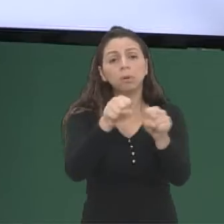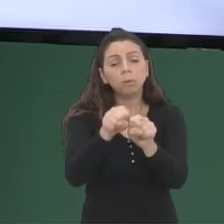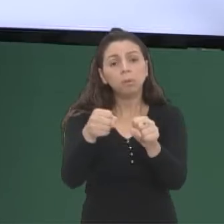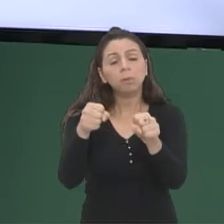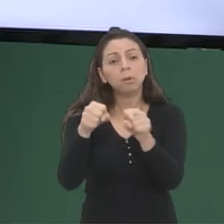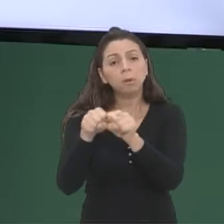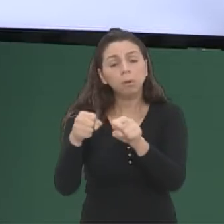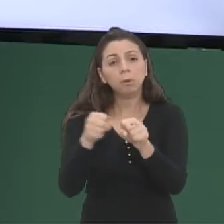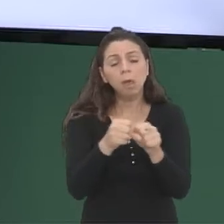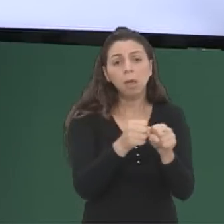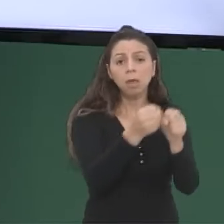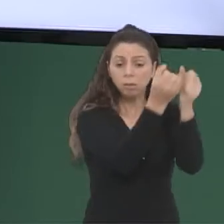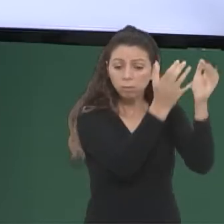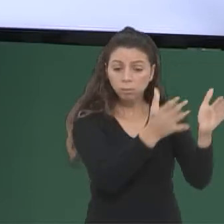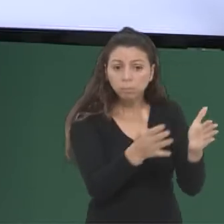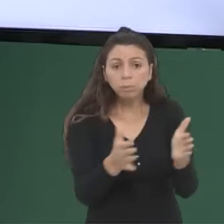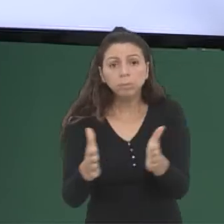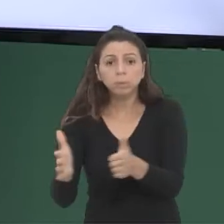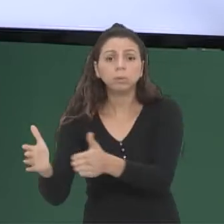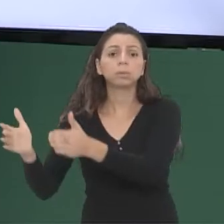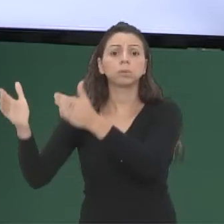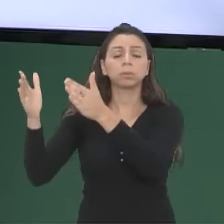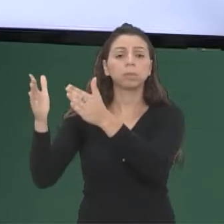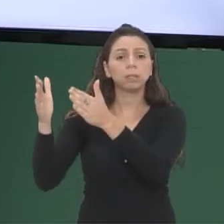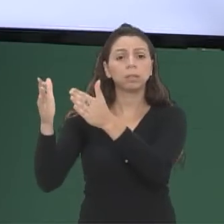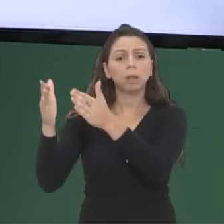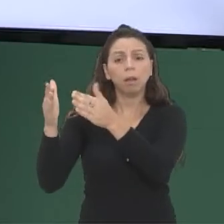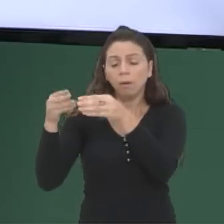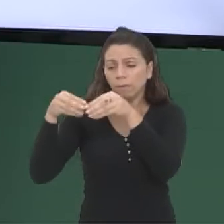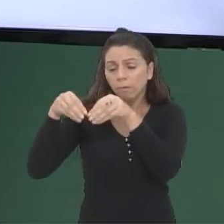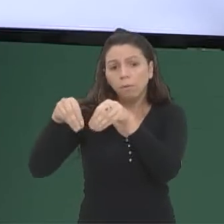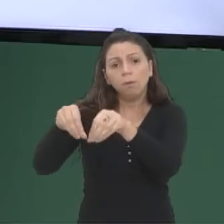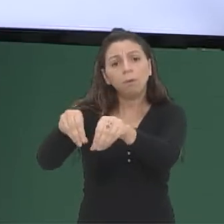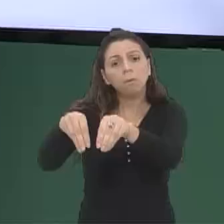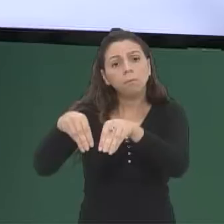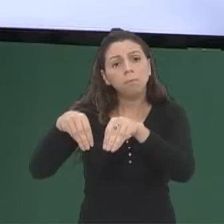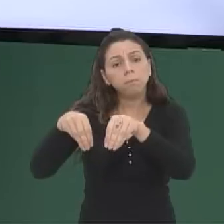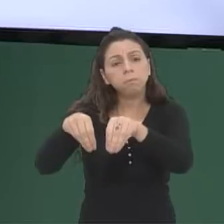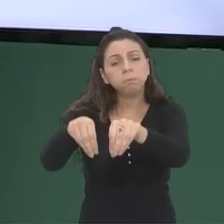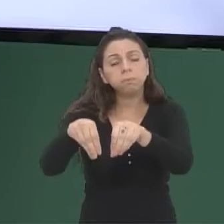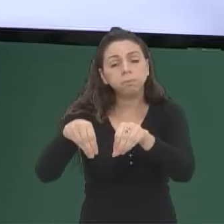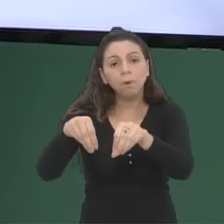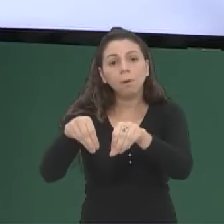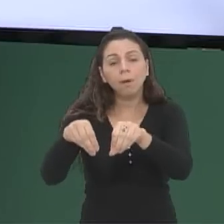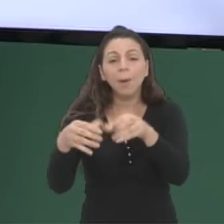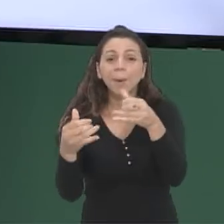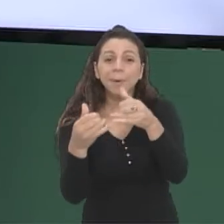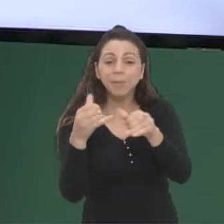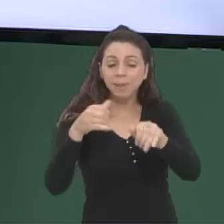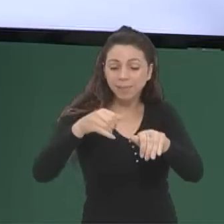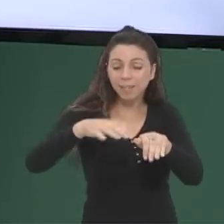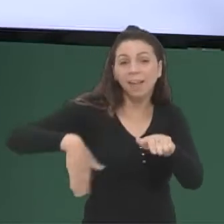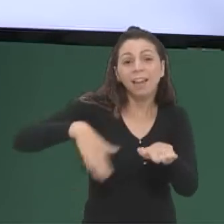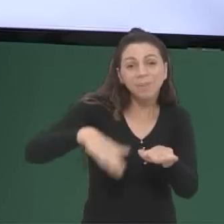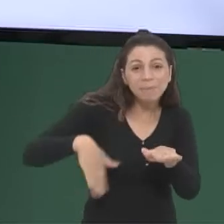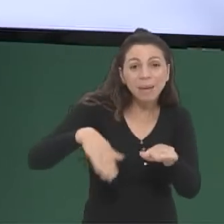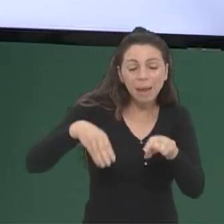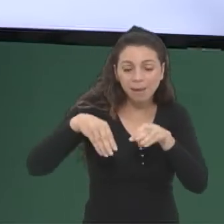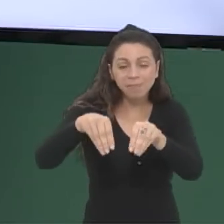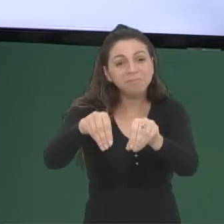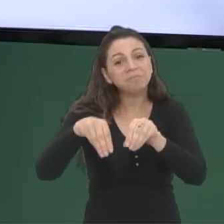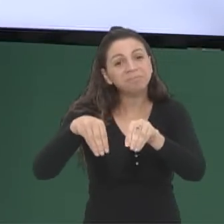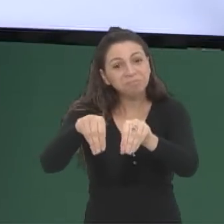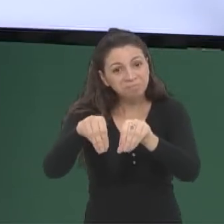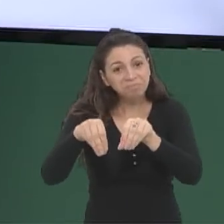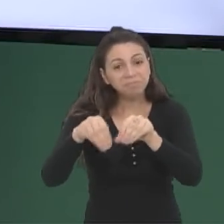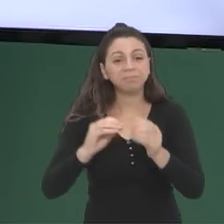processo continuar, esse fragmento vai ficar tão fino que vira a areia da praia, que vira o solo que está debaixo dos